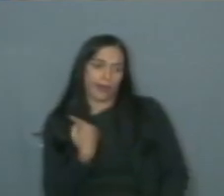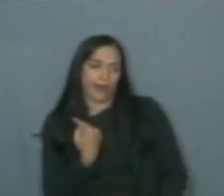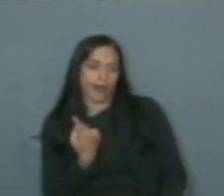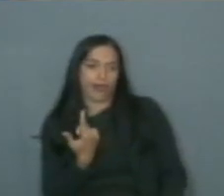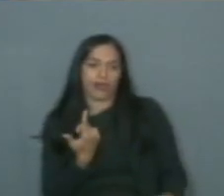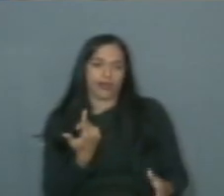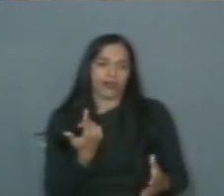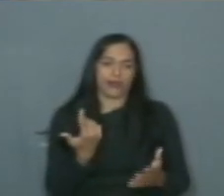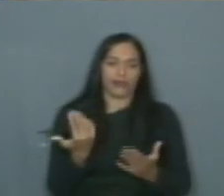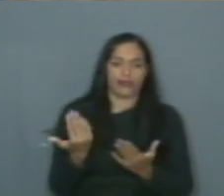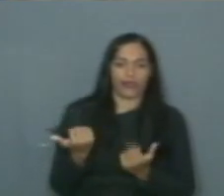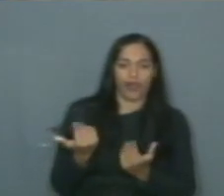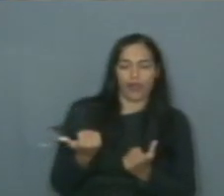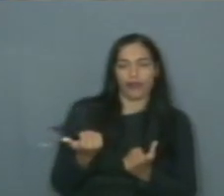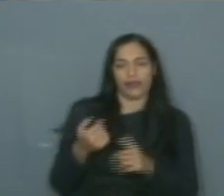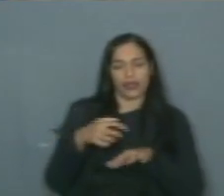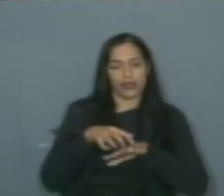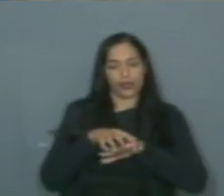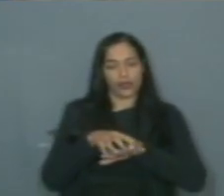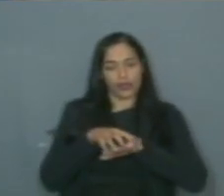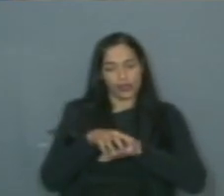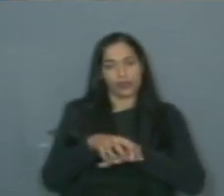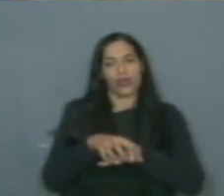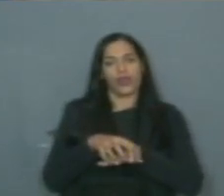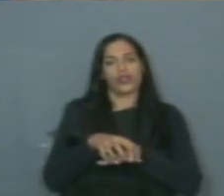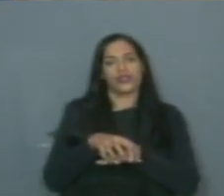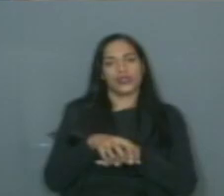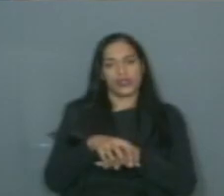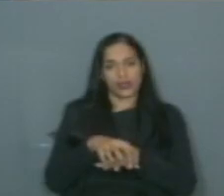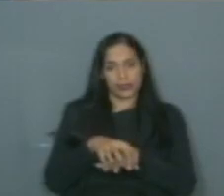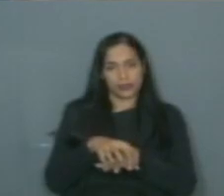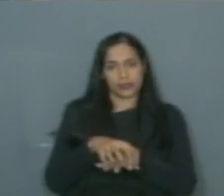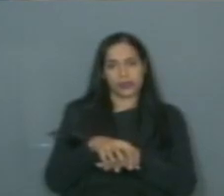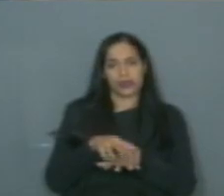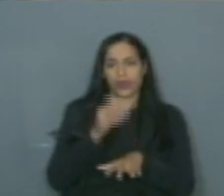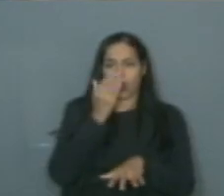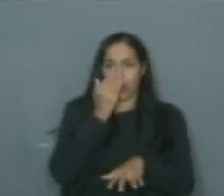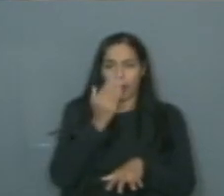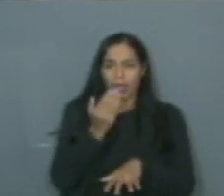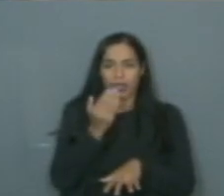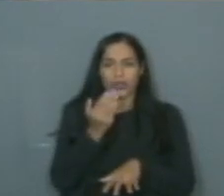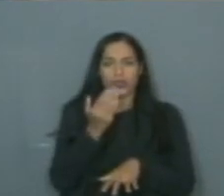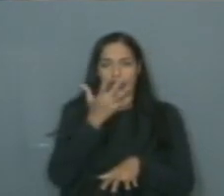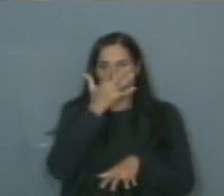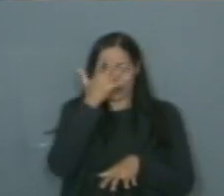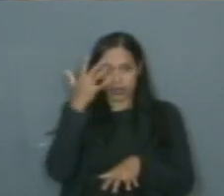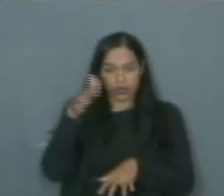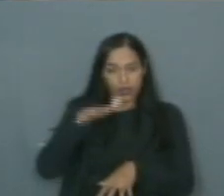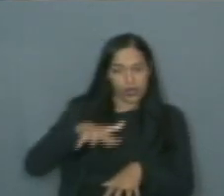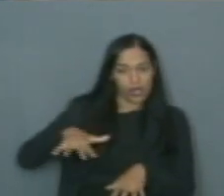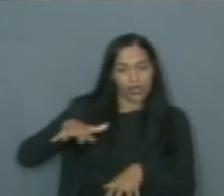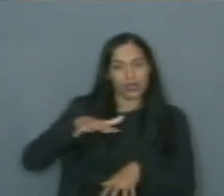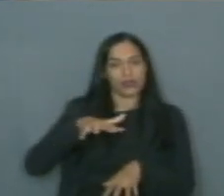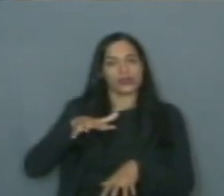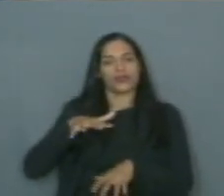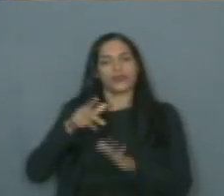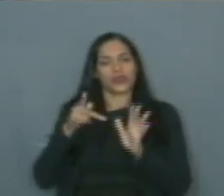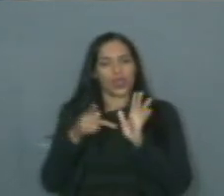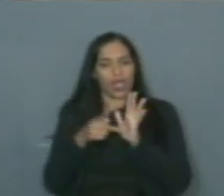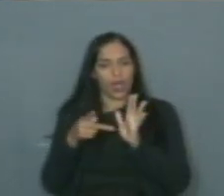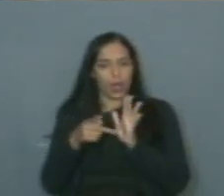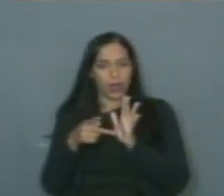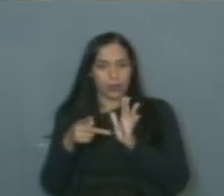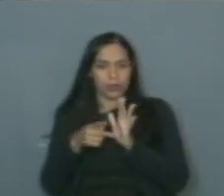transporte complementar, por ser feito com combeiros, com pessoas que realmente